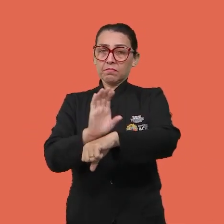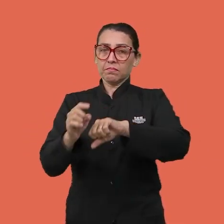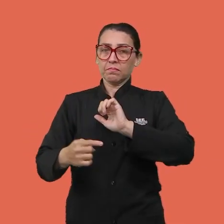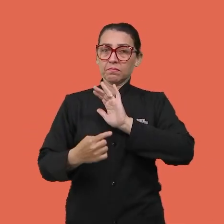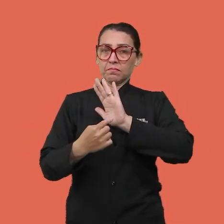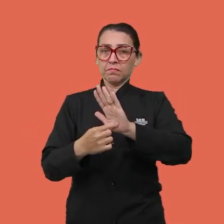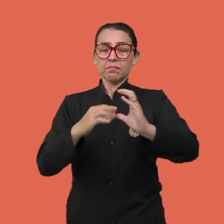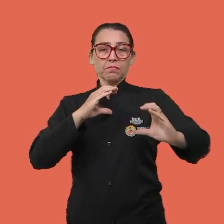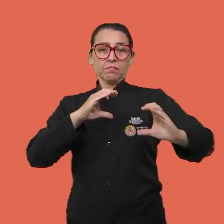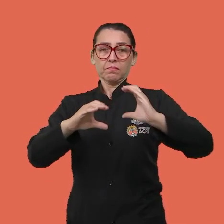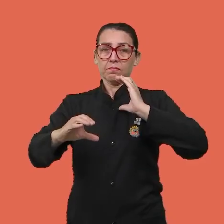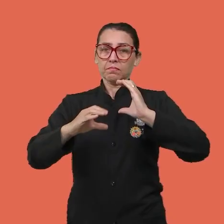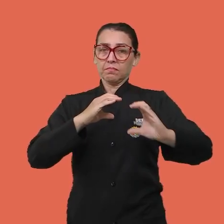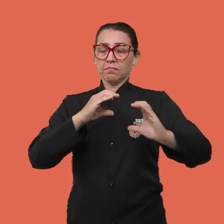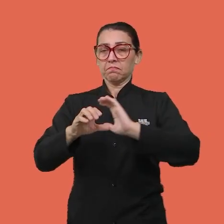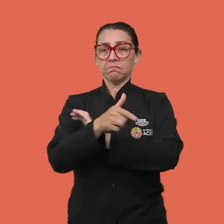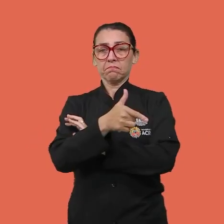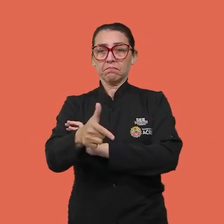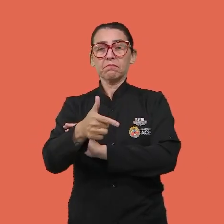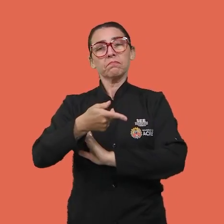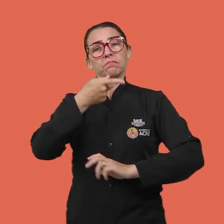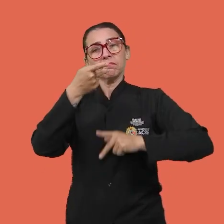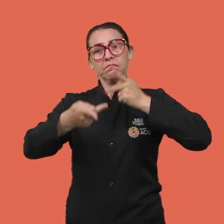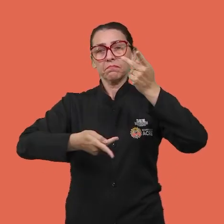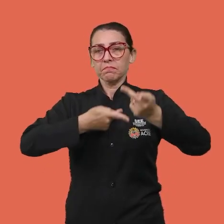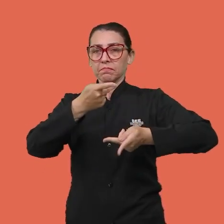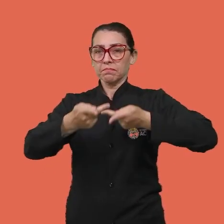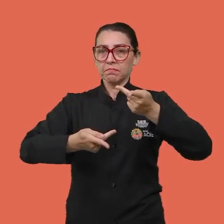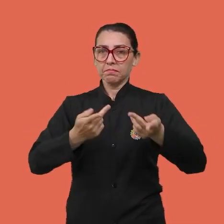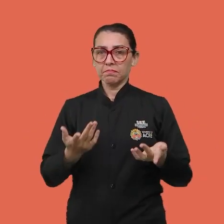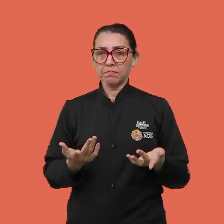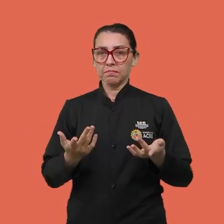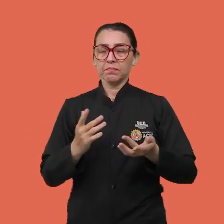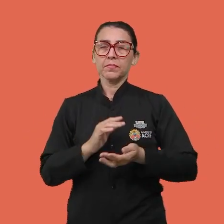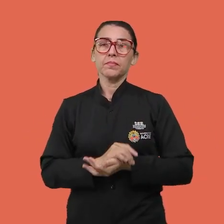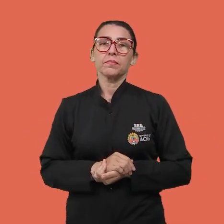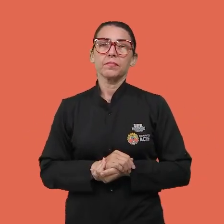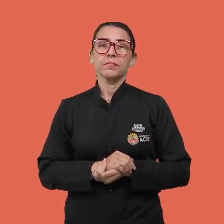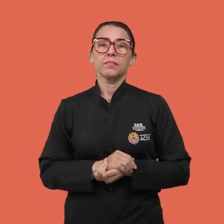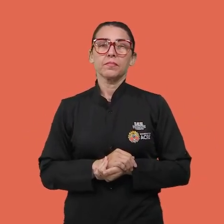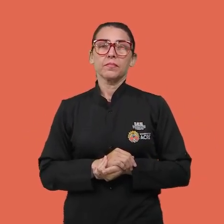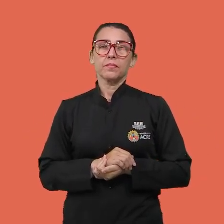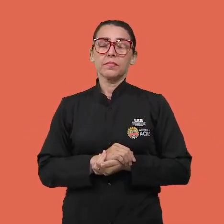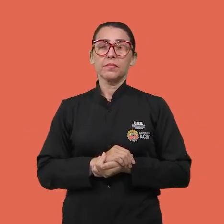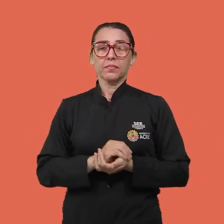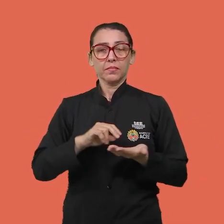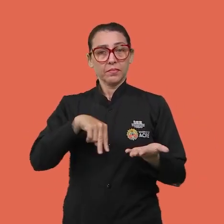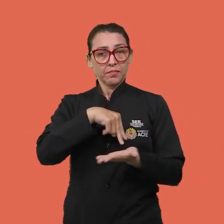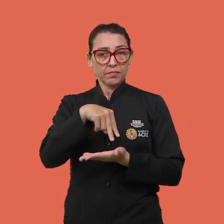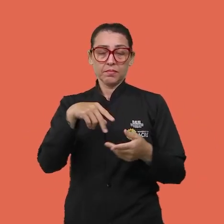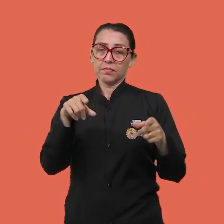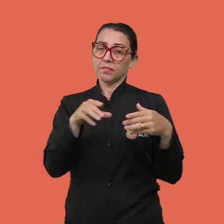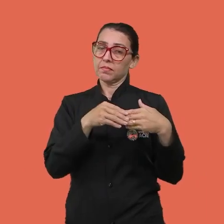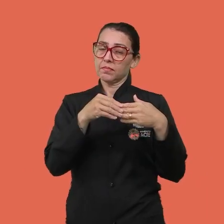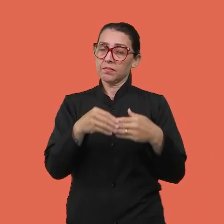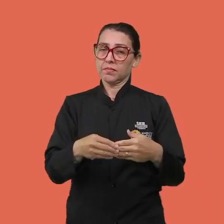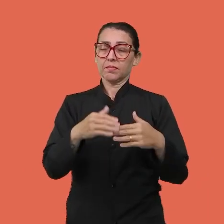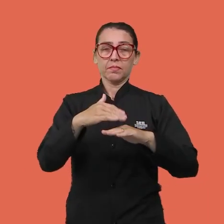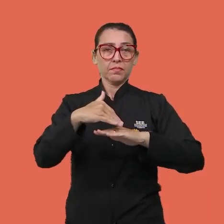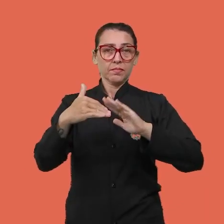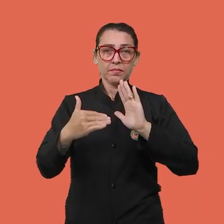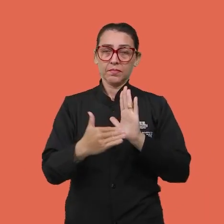cultura e ela também é comunicação não verbal. Então, a dança ela traz aí